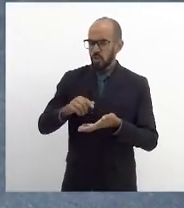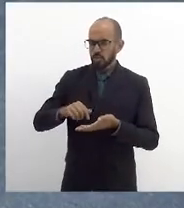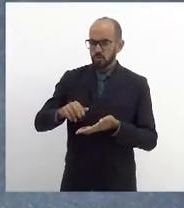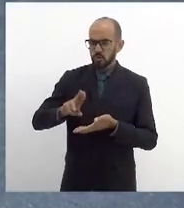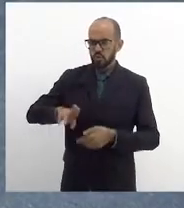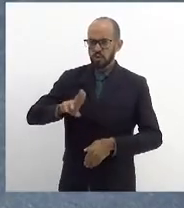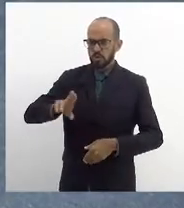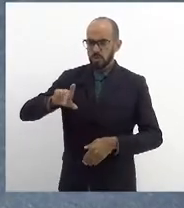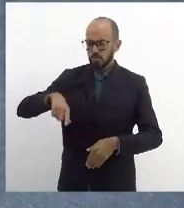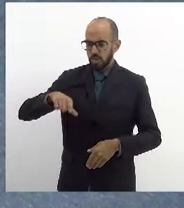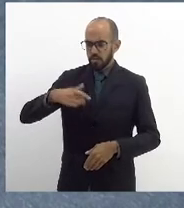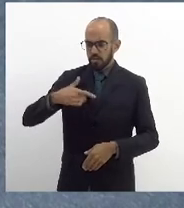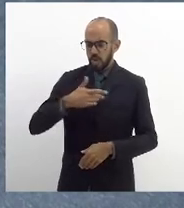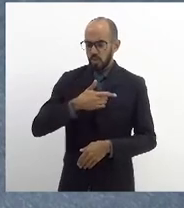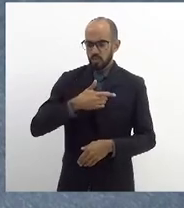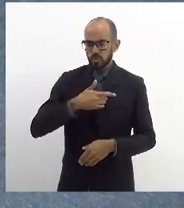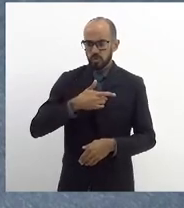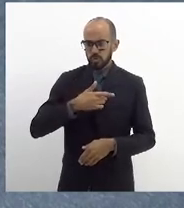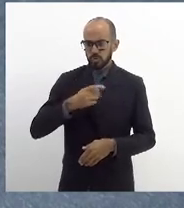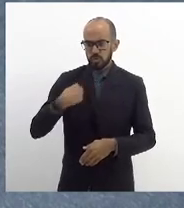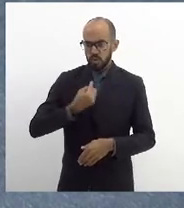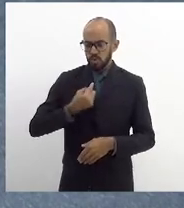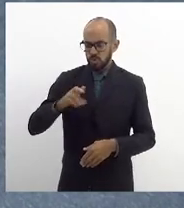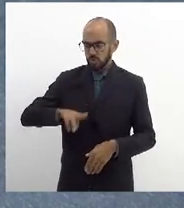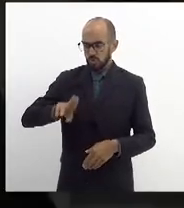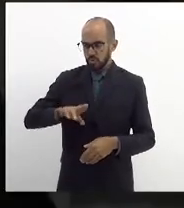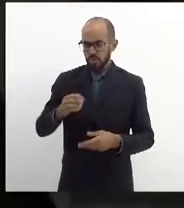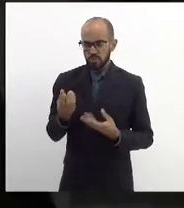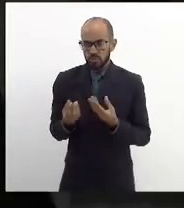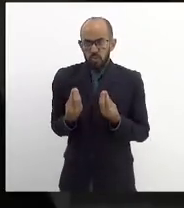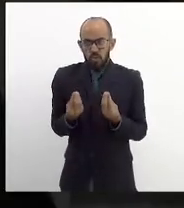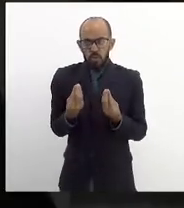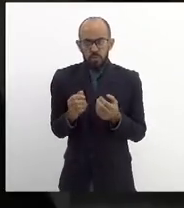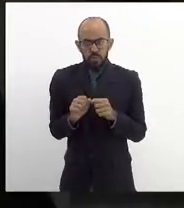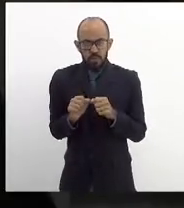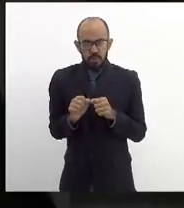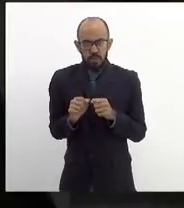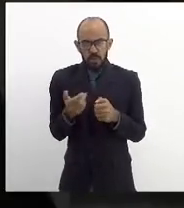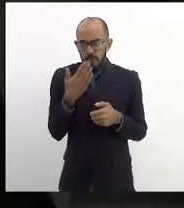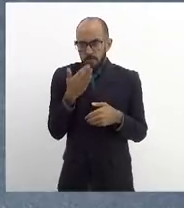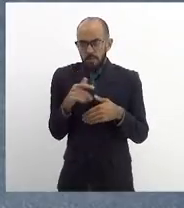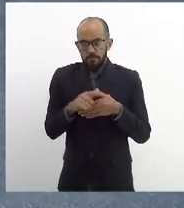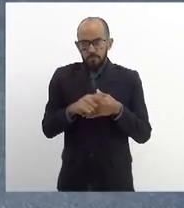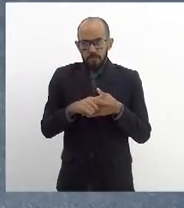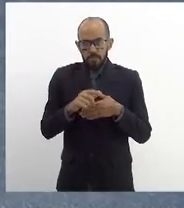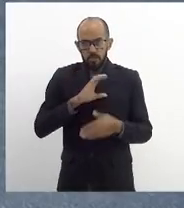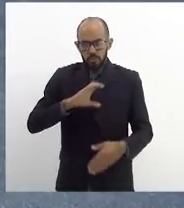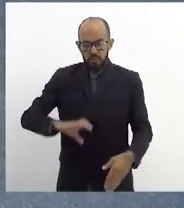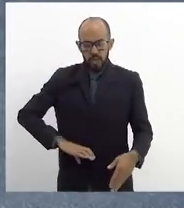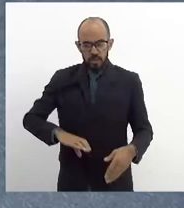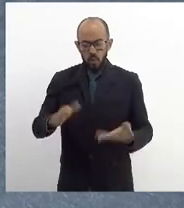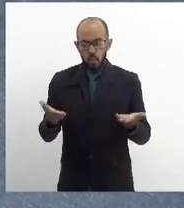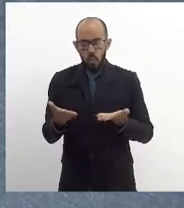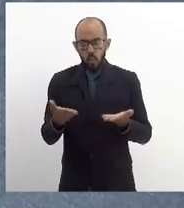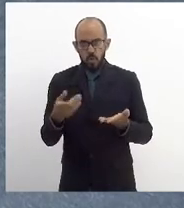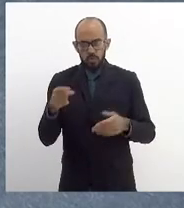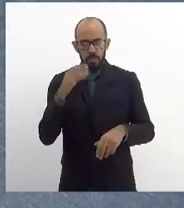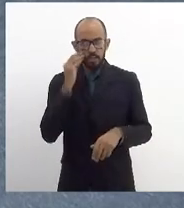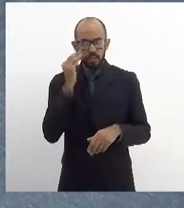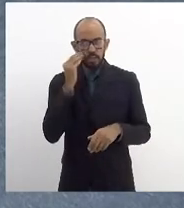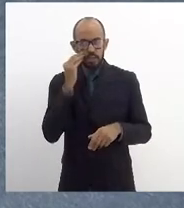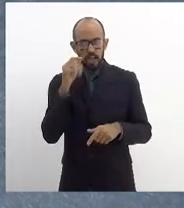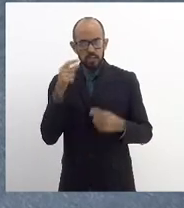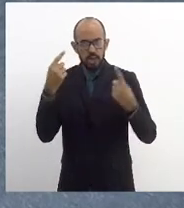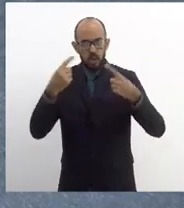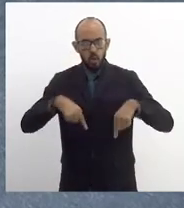utilizamos o plano de saúde somos consumidores né olha só de São duas Qual o chapéu do cidadão hoje para tentar pelo menos se